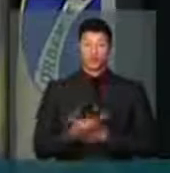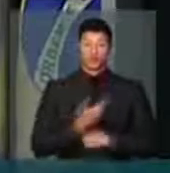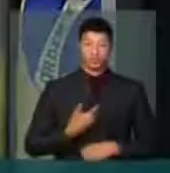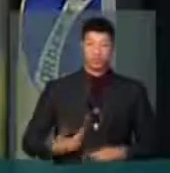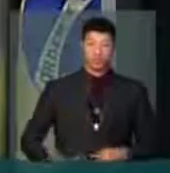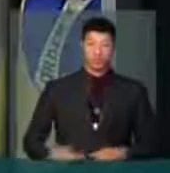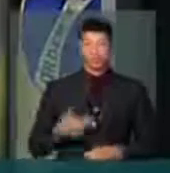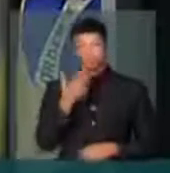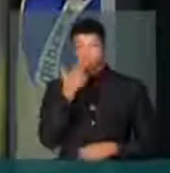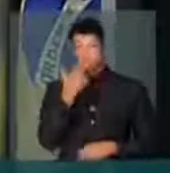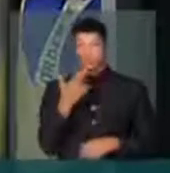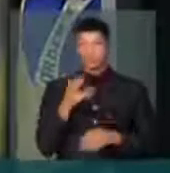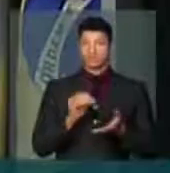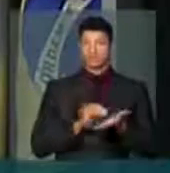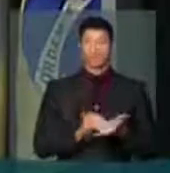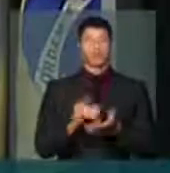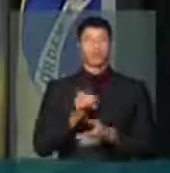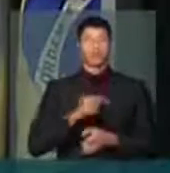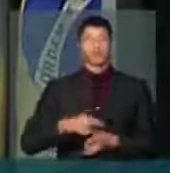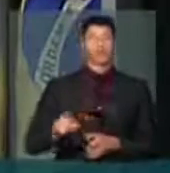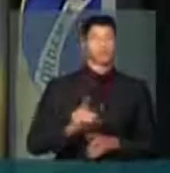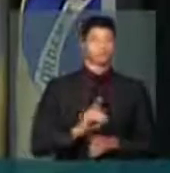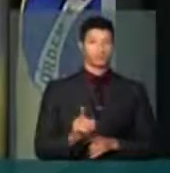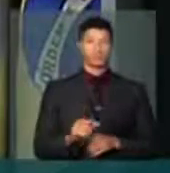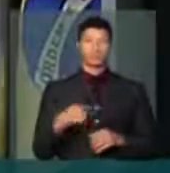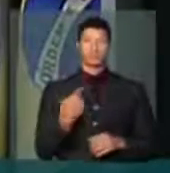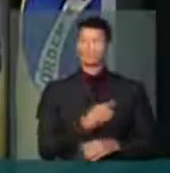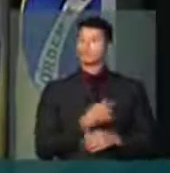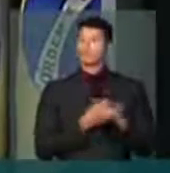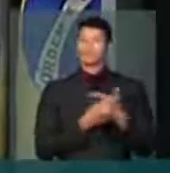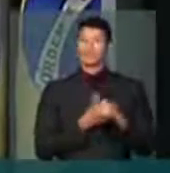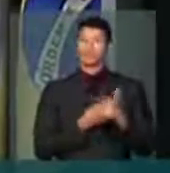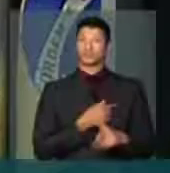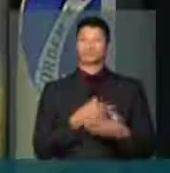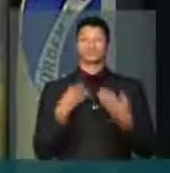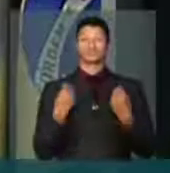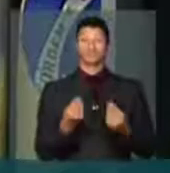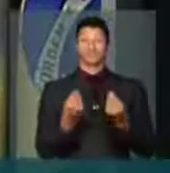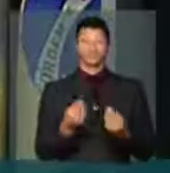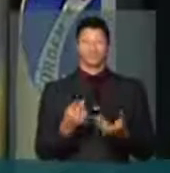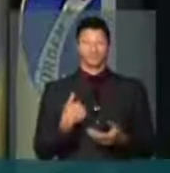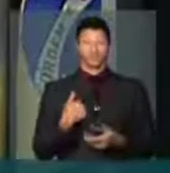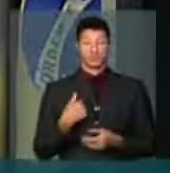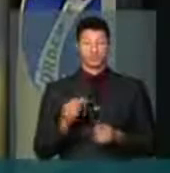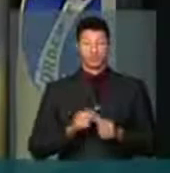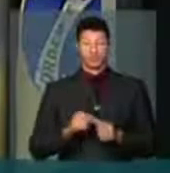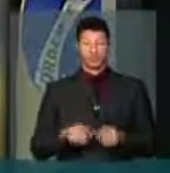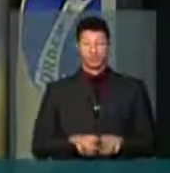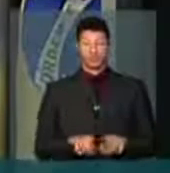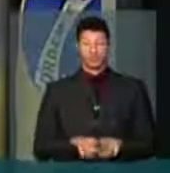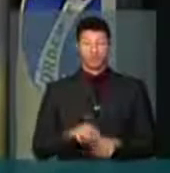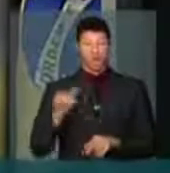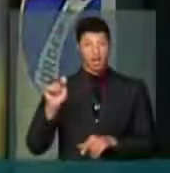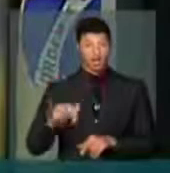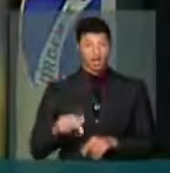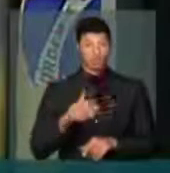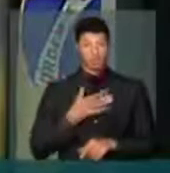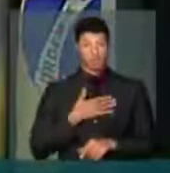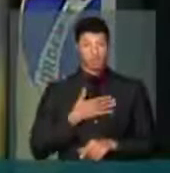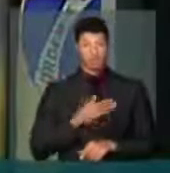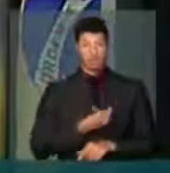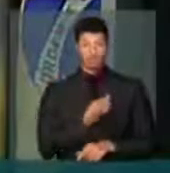governo parece que era orientada a não ir. E nós não tivemos como. E aí eu faço também aqui o